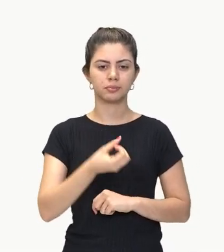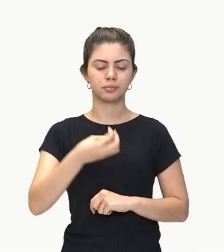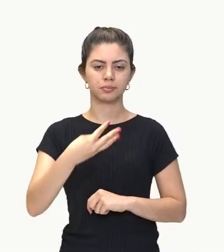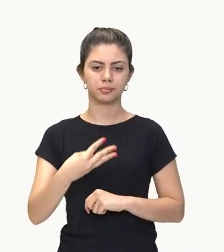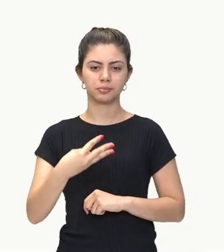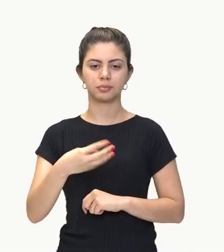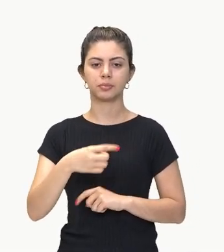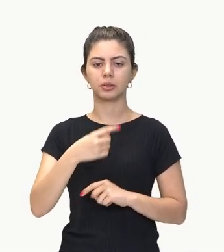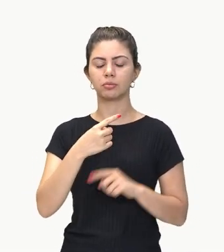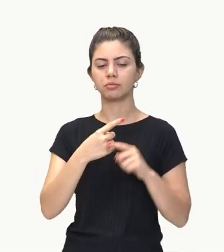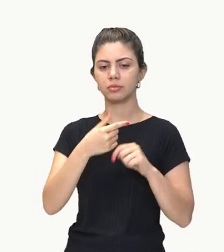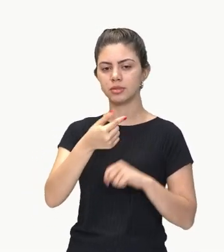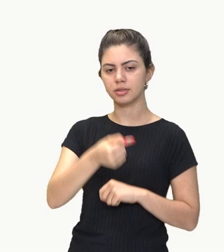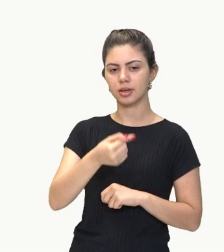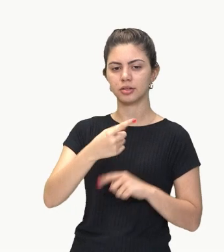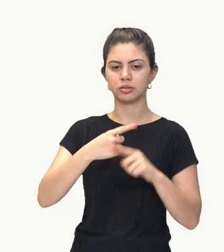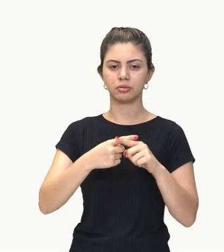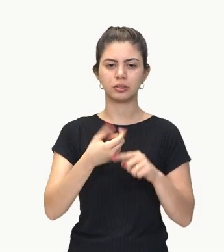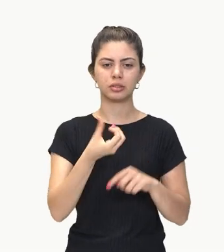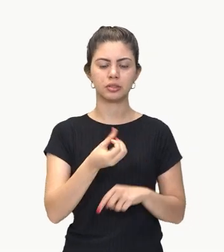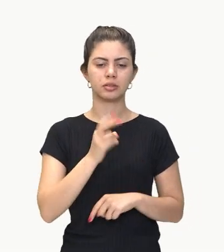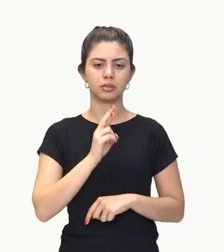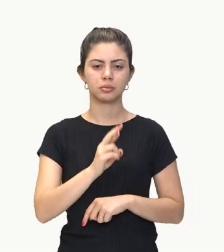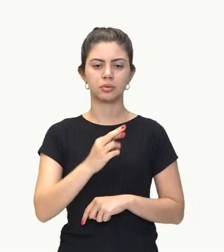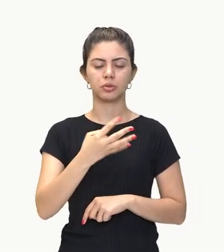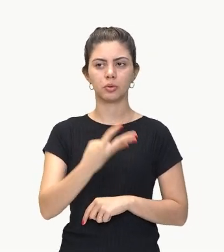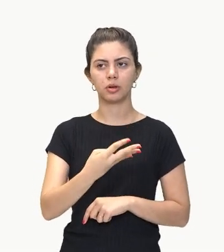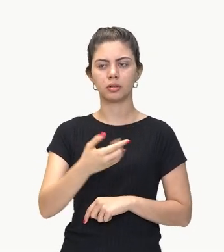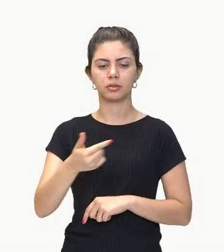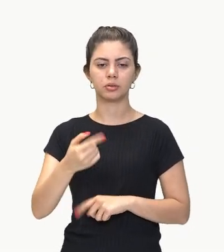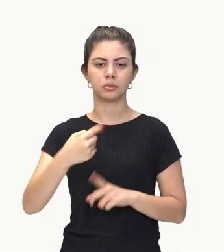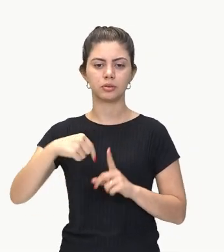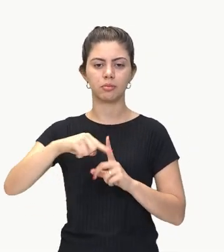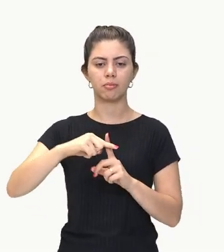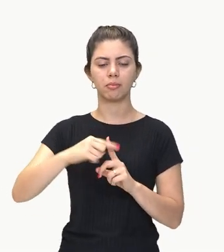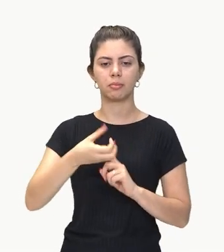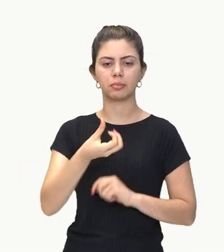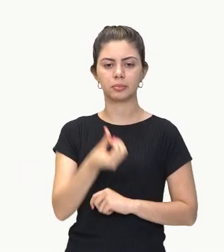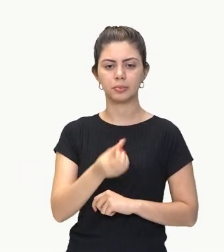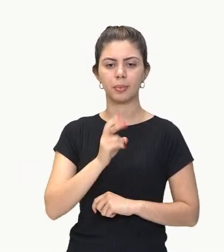7 vezes 6, 42. Com mais 6 que subiu,